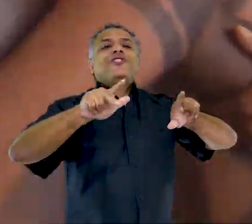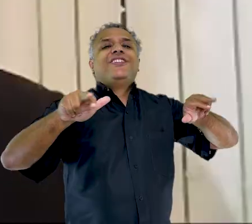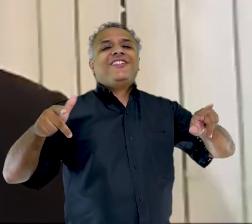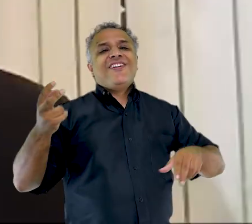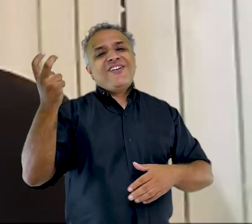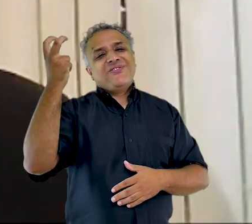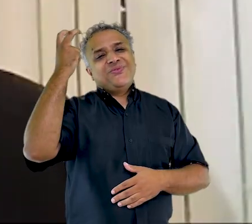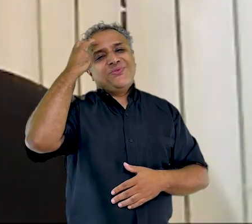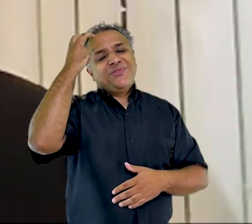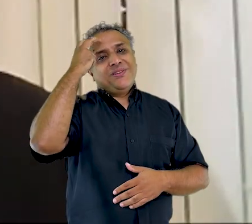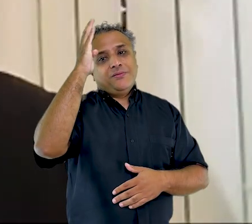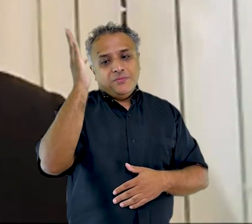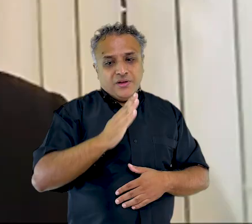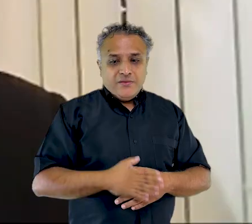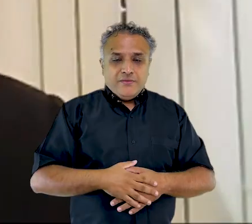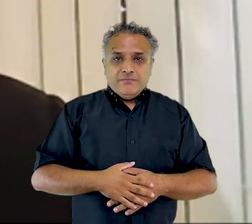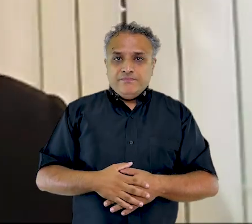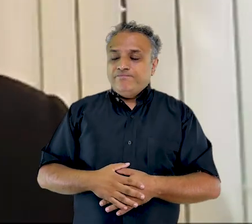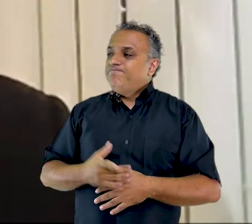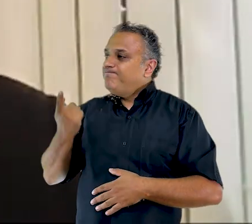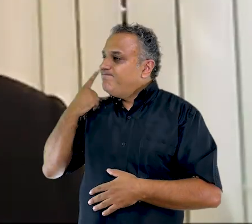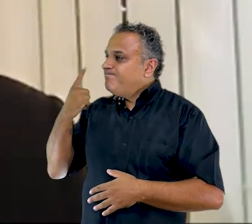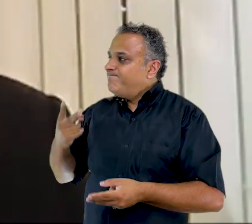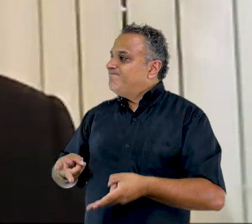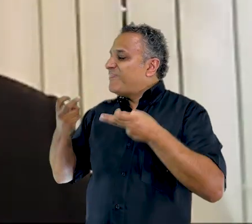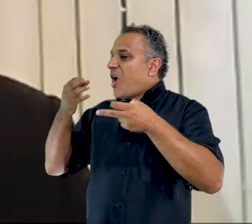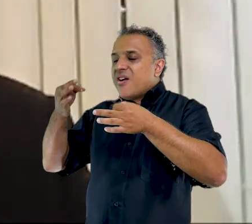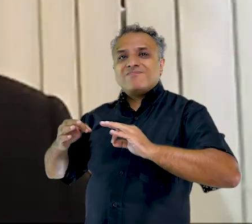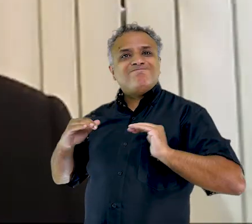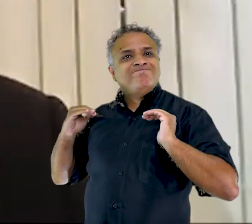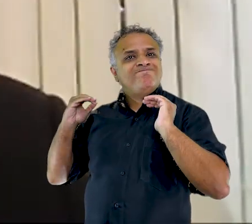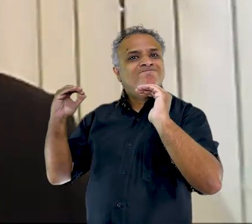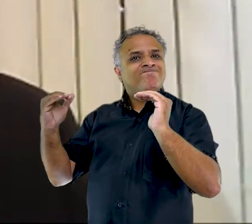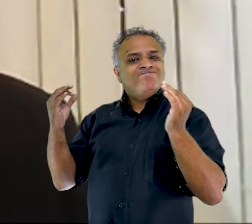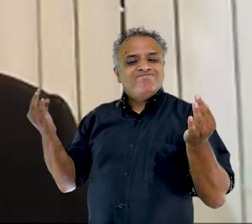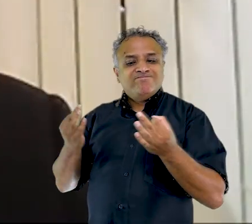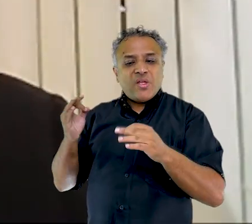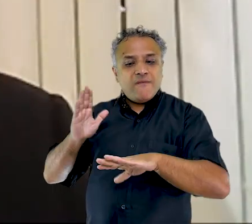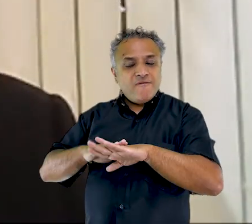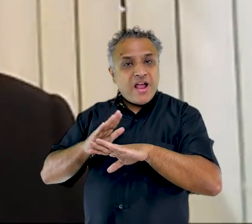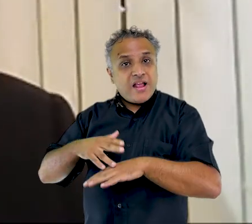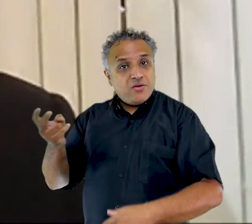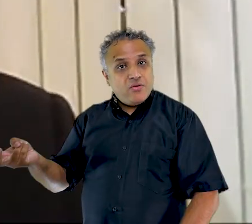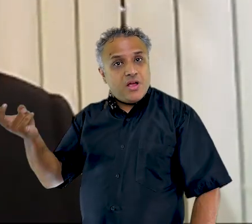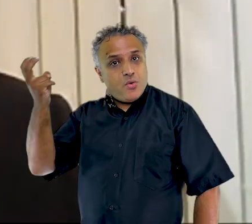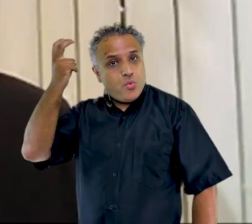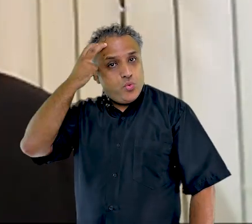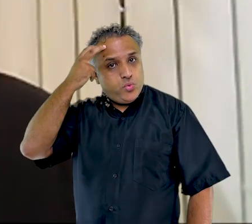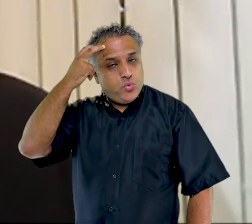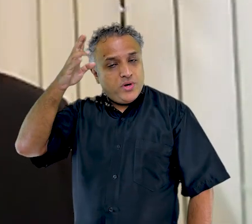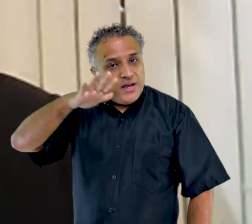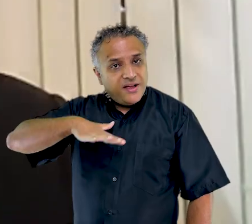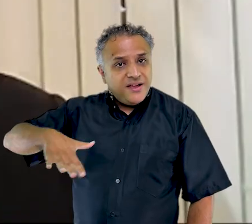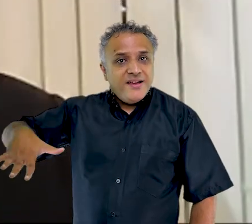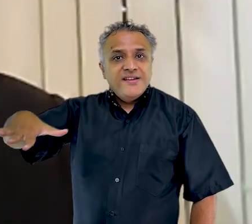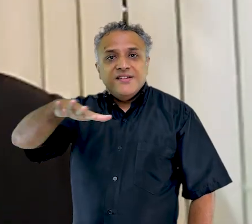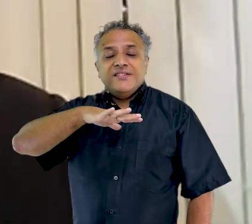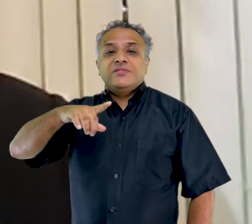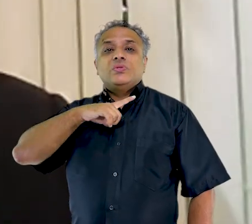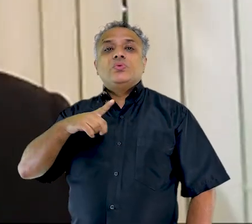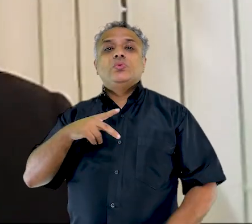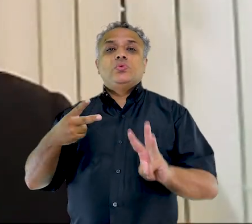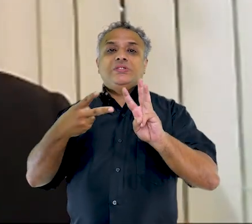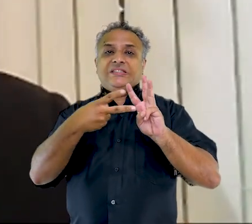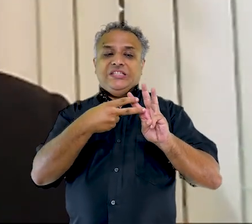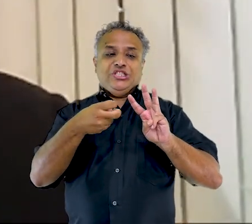Brasil. Eu vejo como algo extraordinário, porque ele faz com que a cultura dos